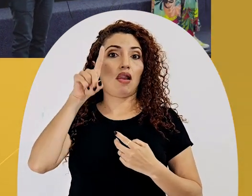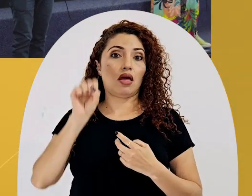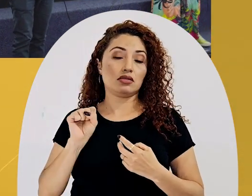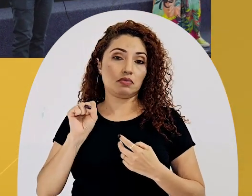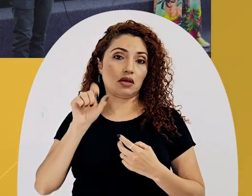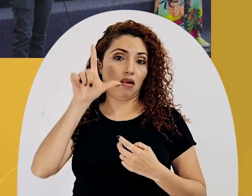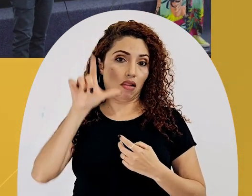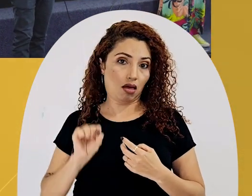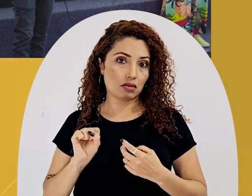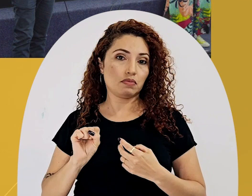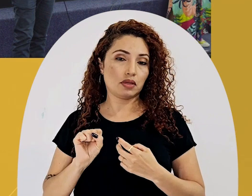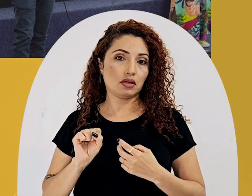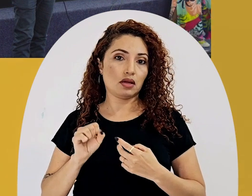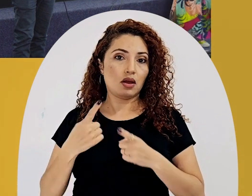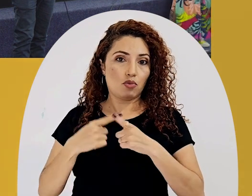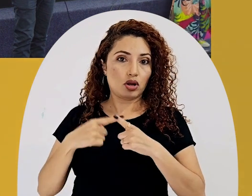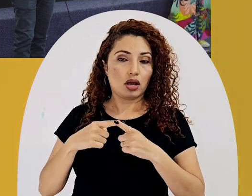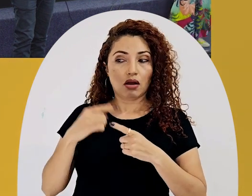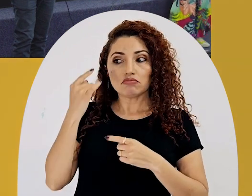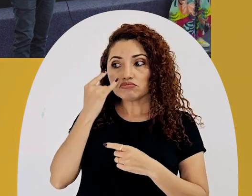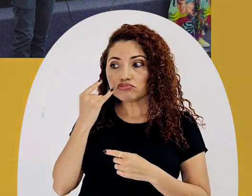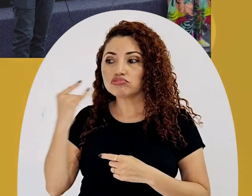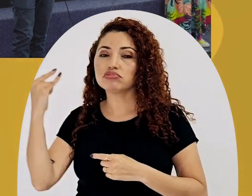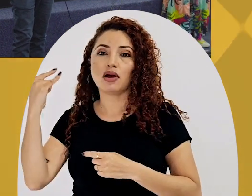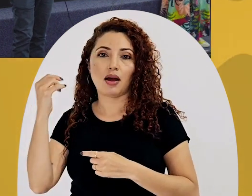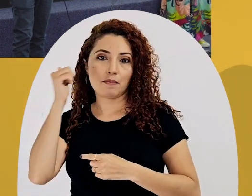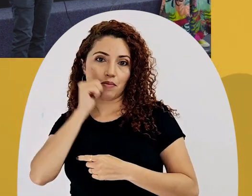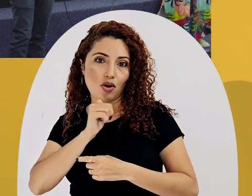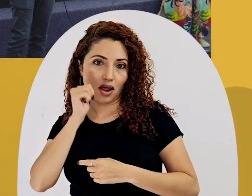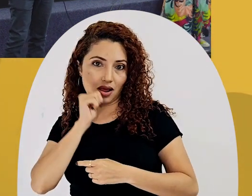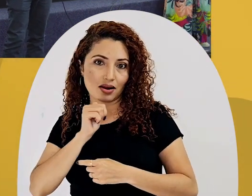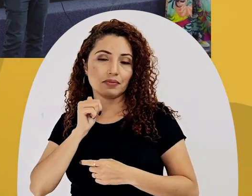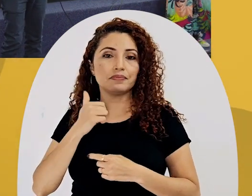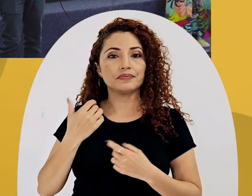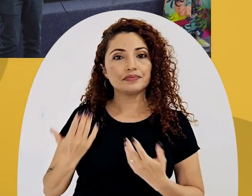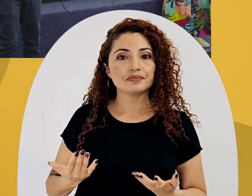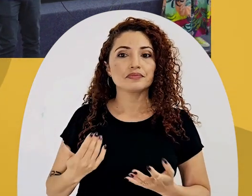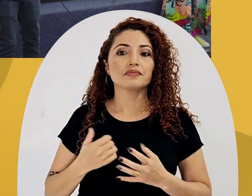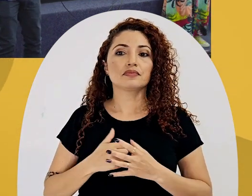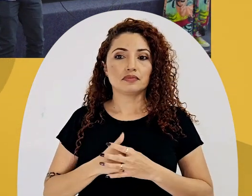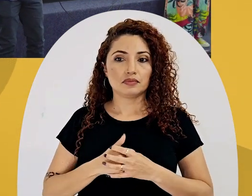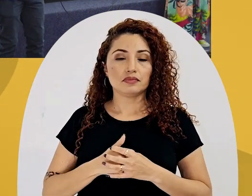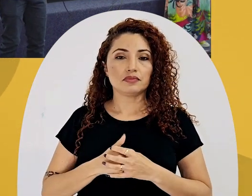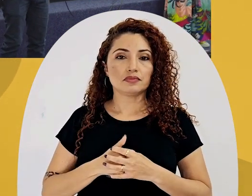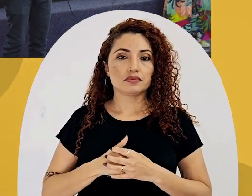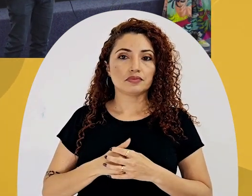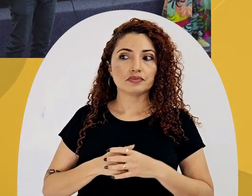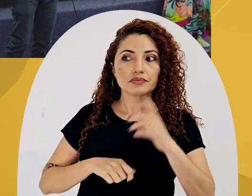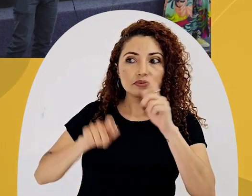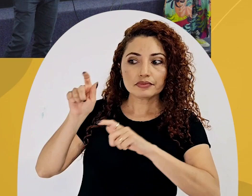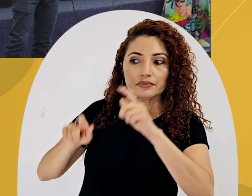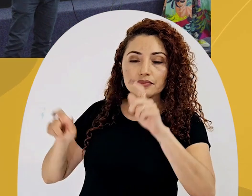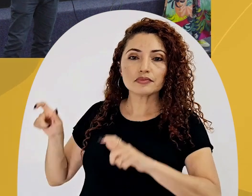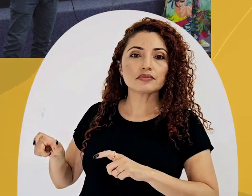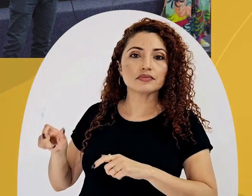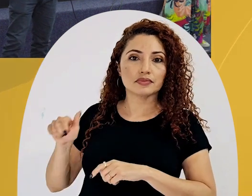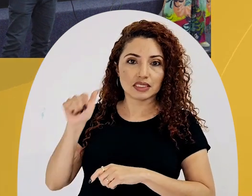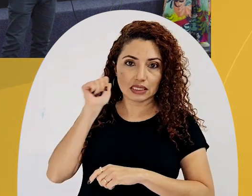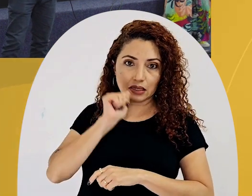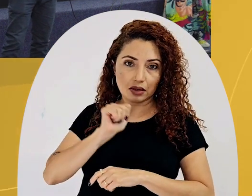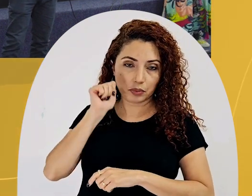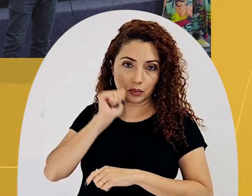né? Porque eu me atraio por mulheres, né? Então acaba que as mulheres já